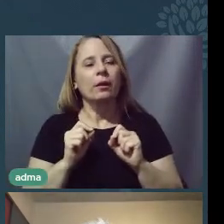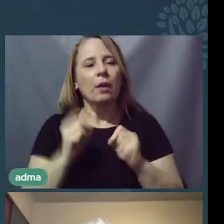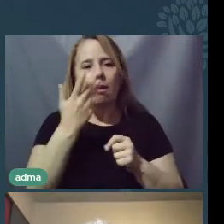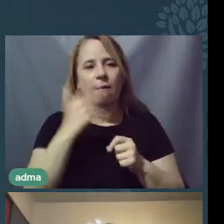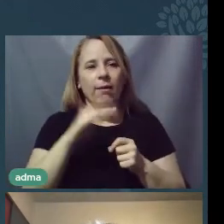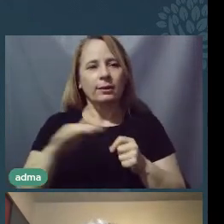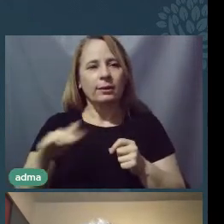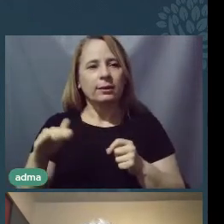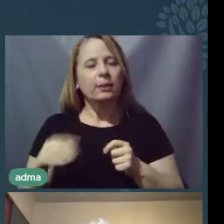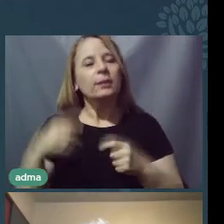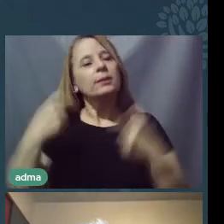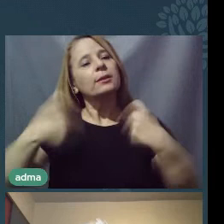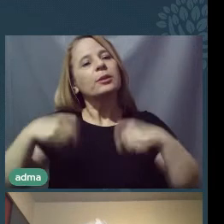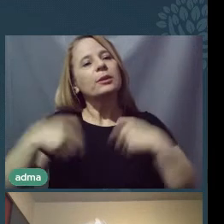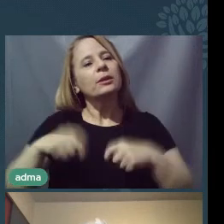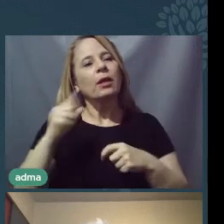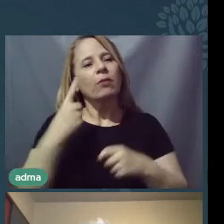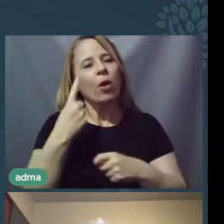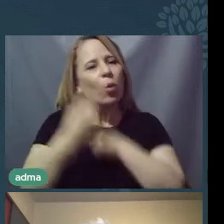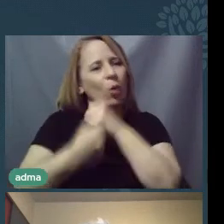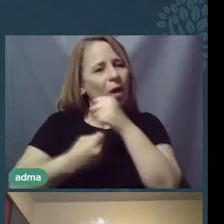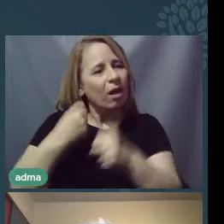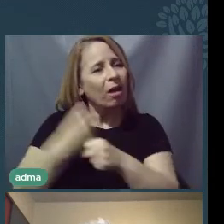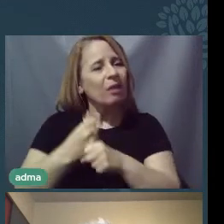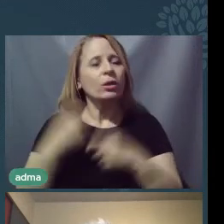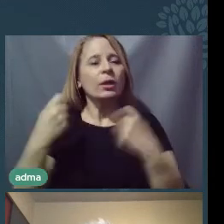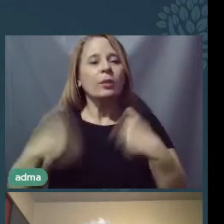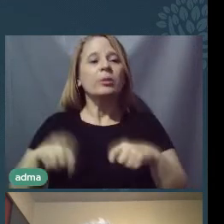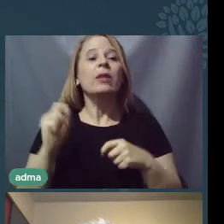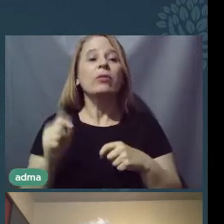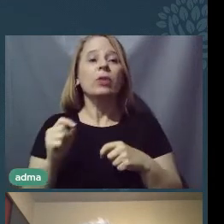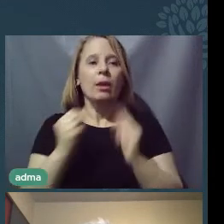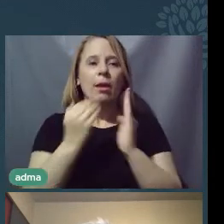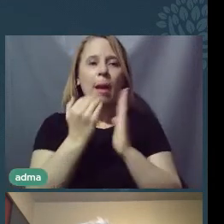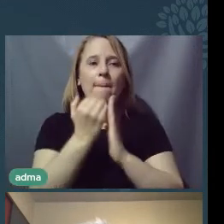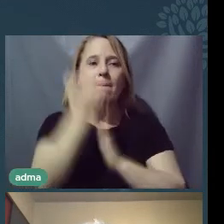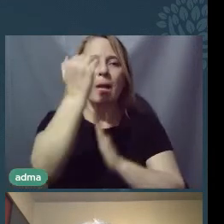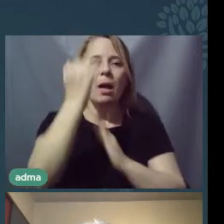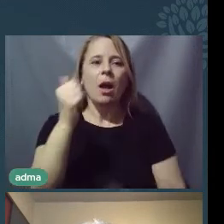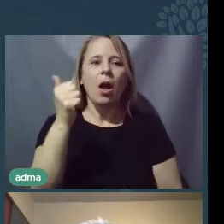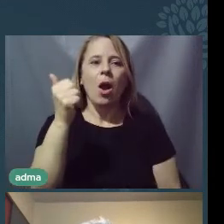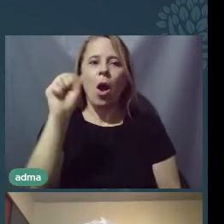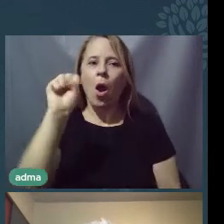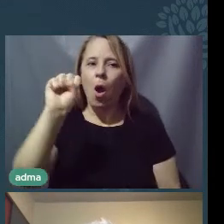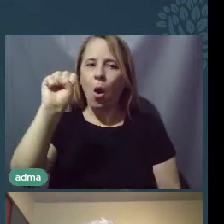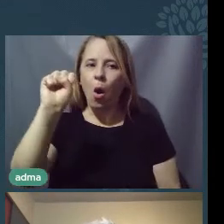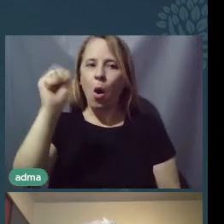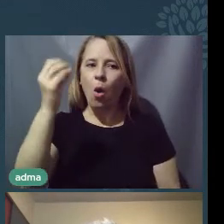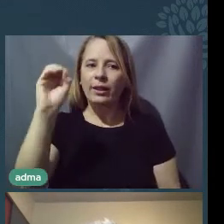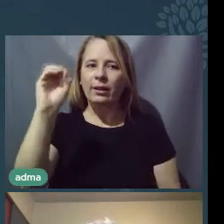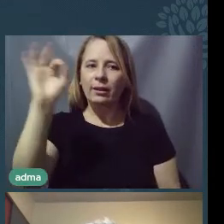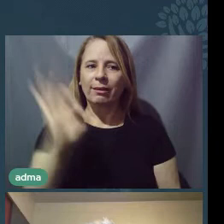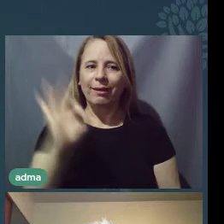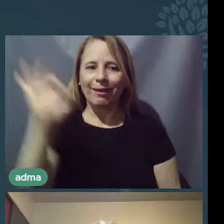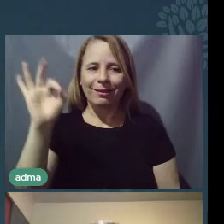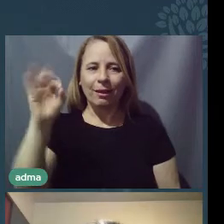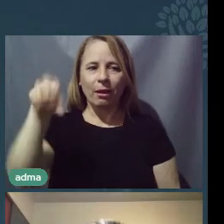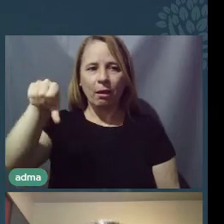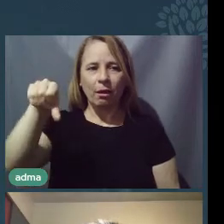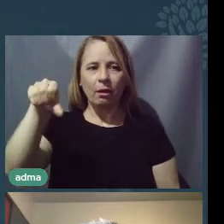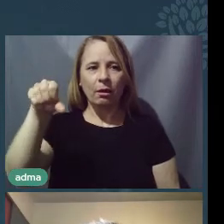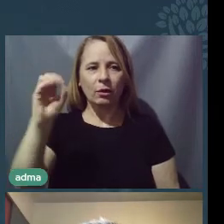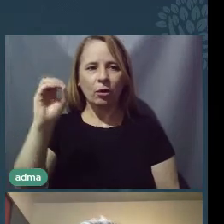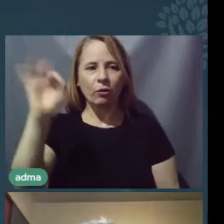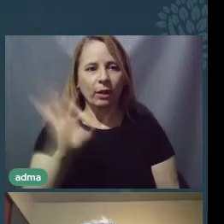que acompanhamos durante um ano, precisamos de adesão superior a 80%, 90% para que eles tivessem